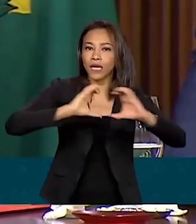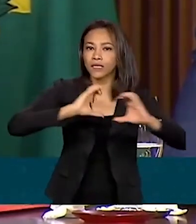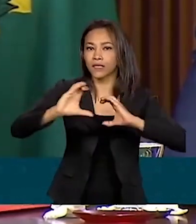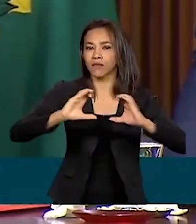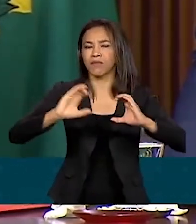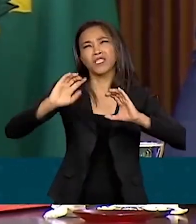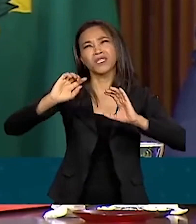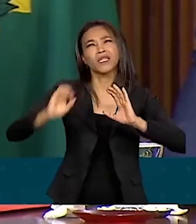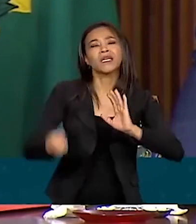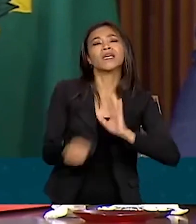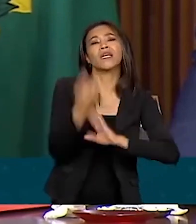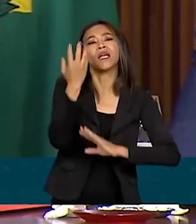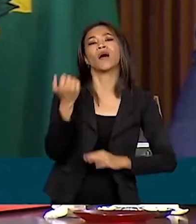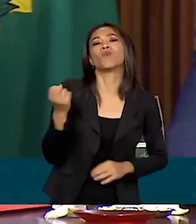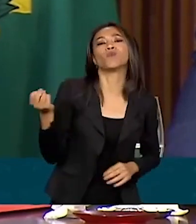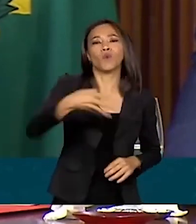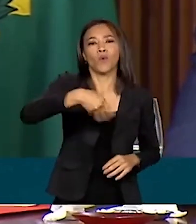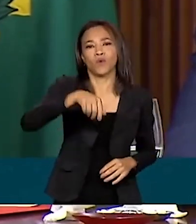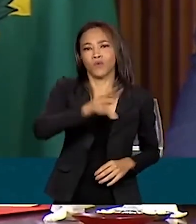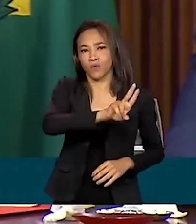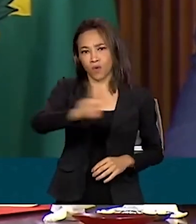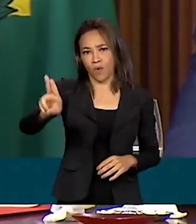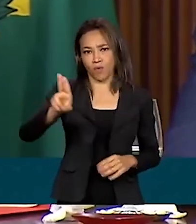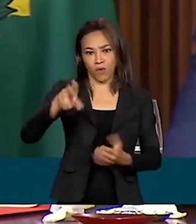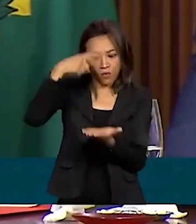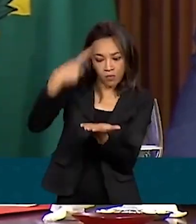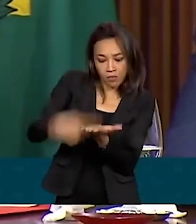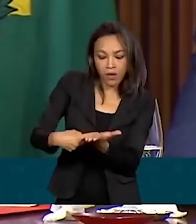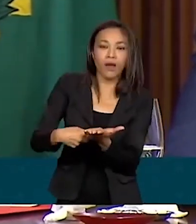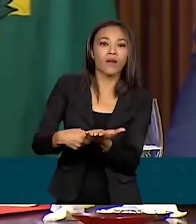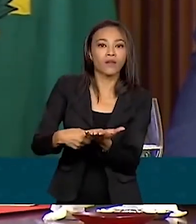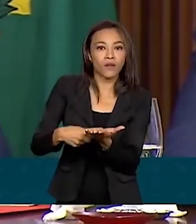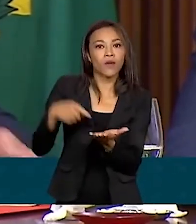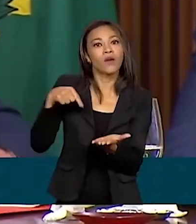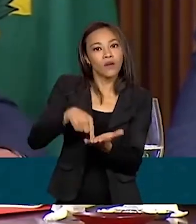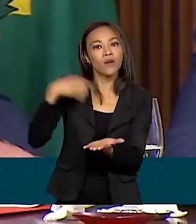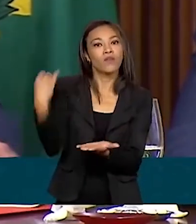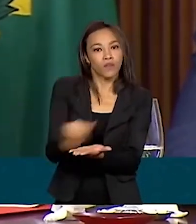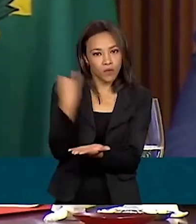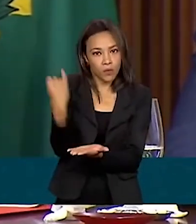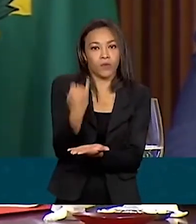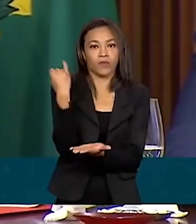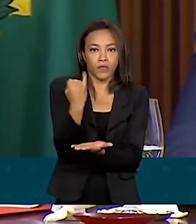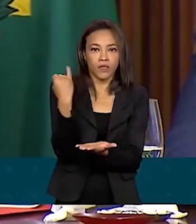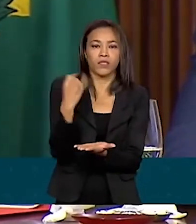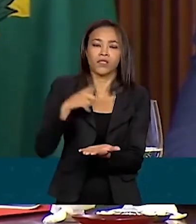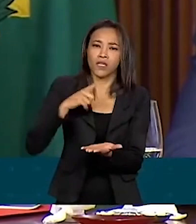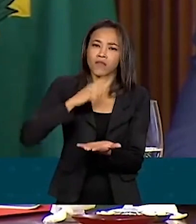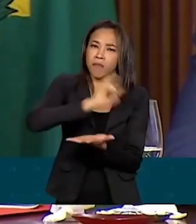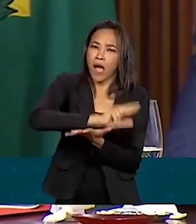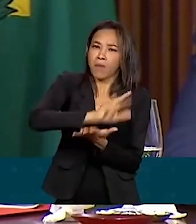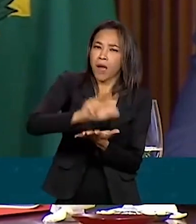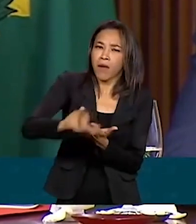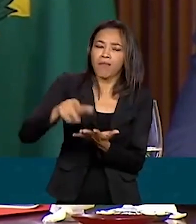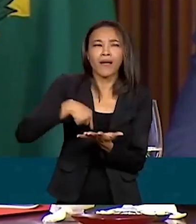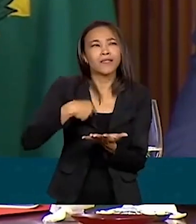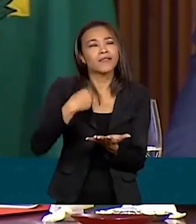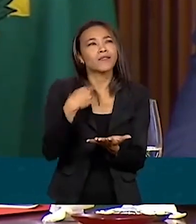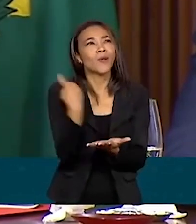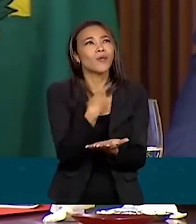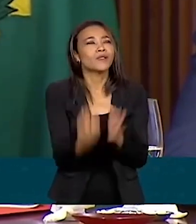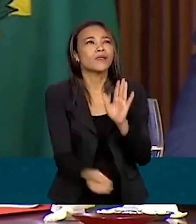nome. O novo nome, o PAC foi muito importante, o PAC produziu muita coisa, mas se a gente puder criar um novo